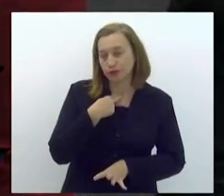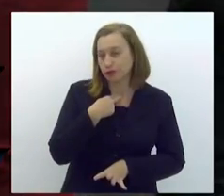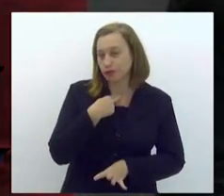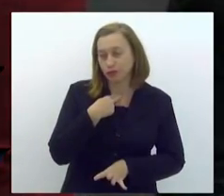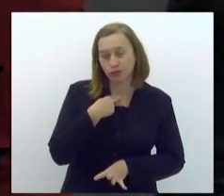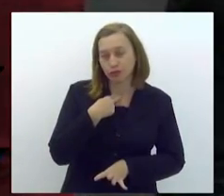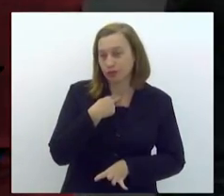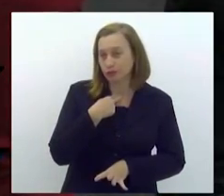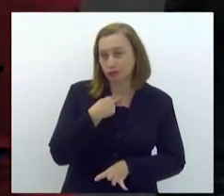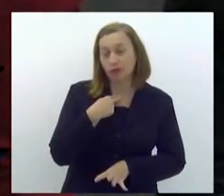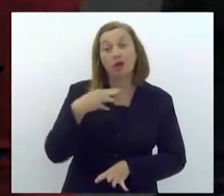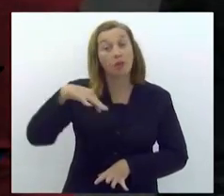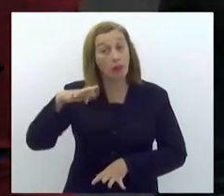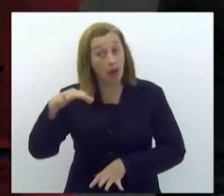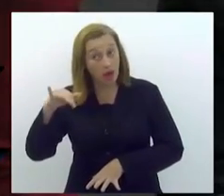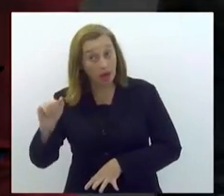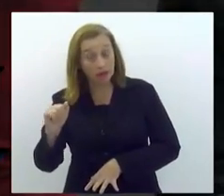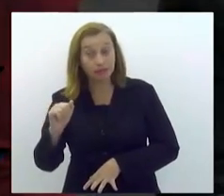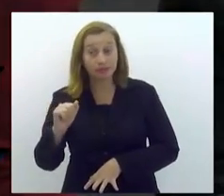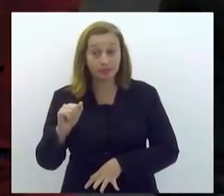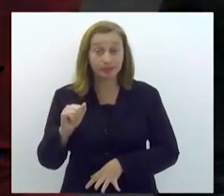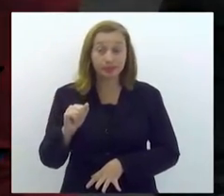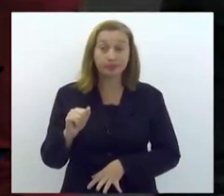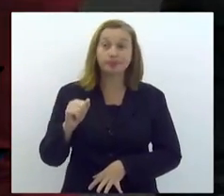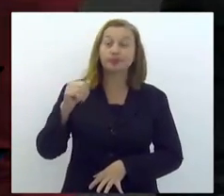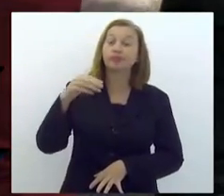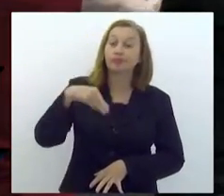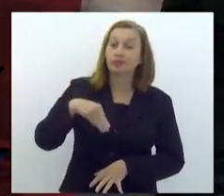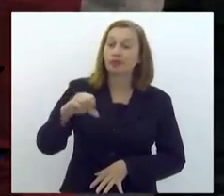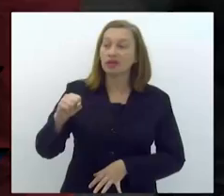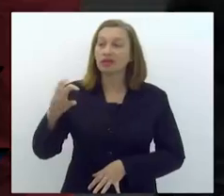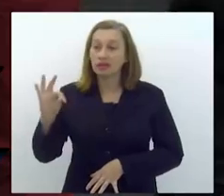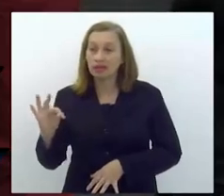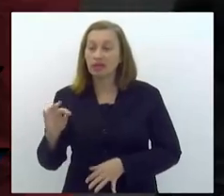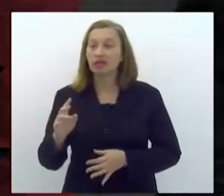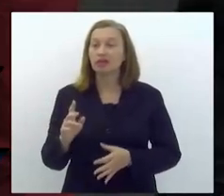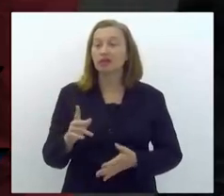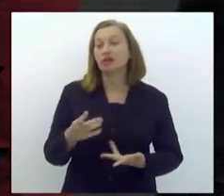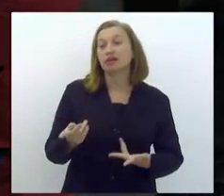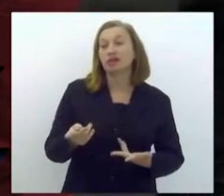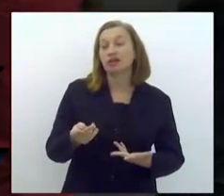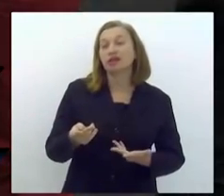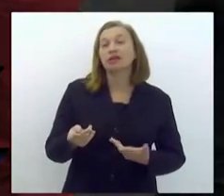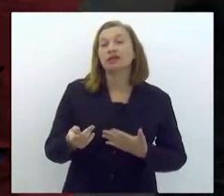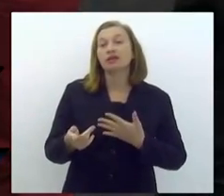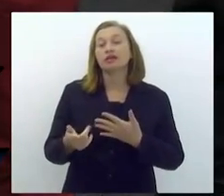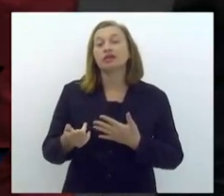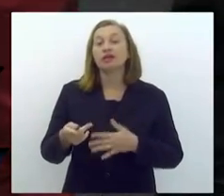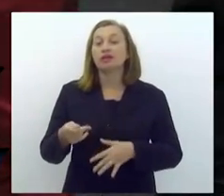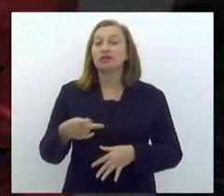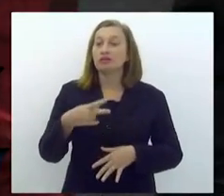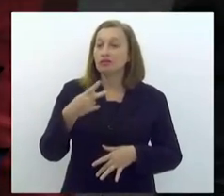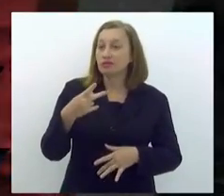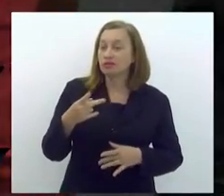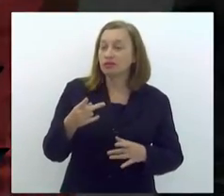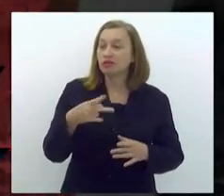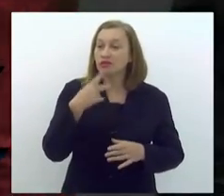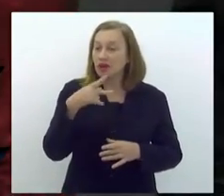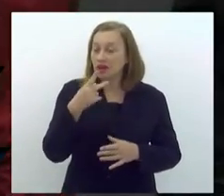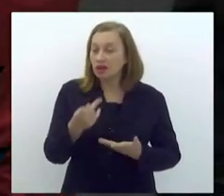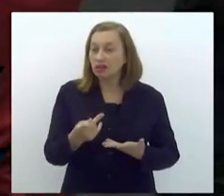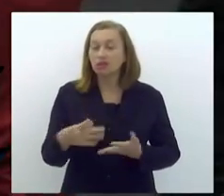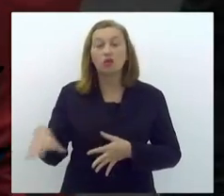Marina como ela colocou a deputada Marina do MST ela estava prestando contas do mandato ela estava